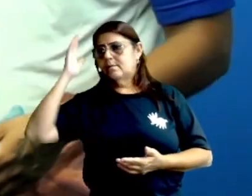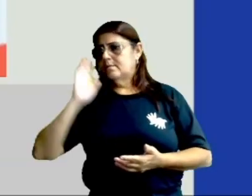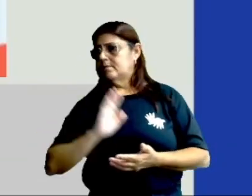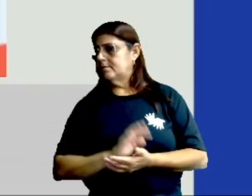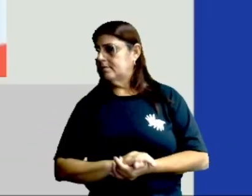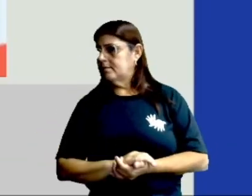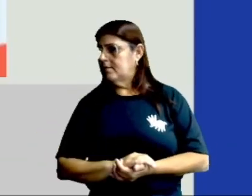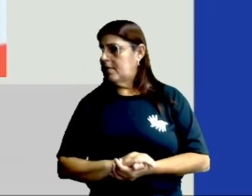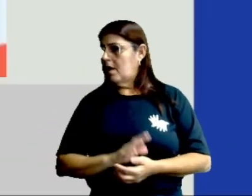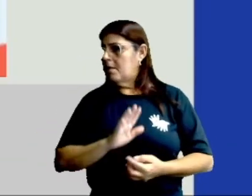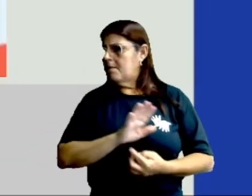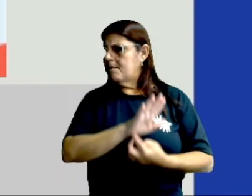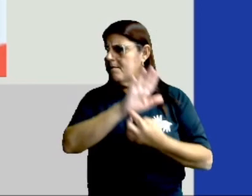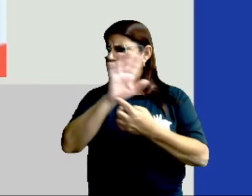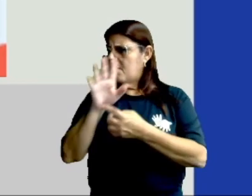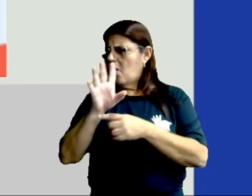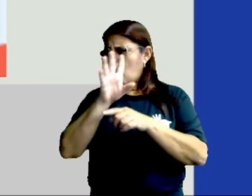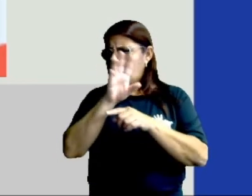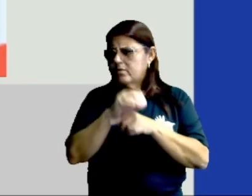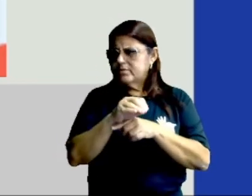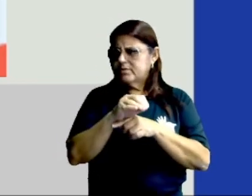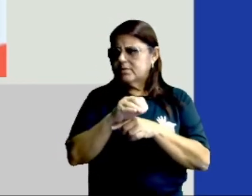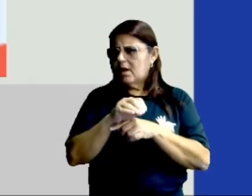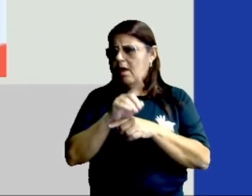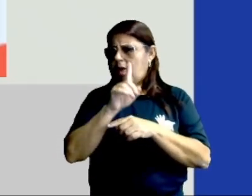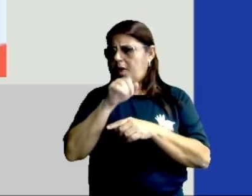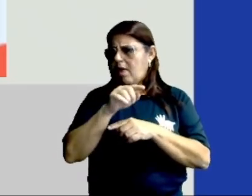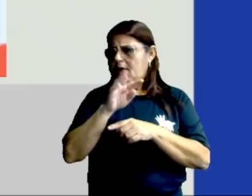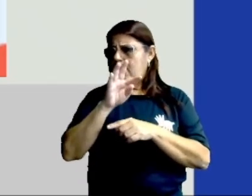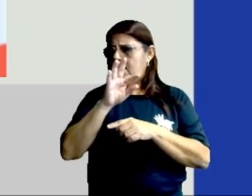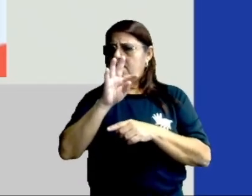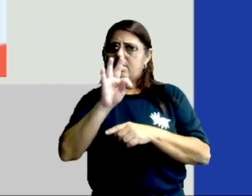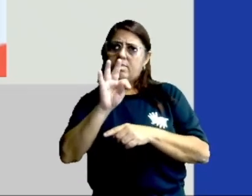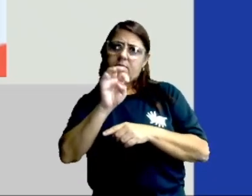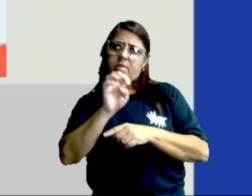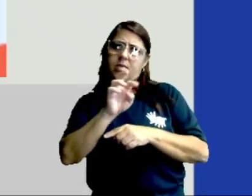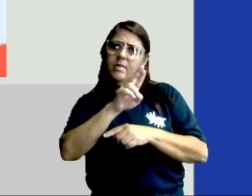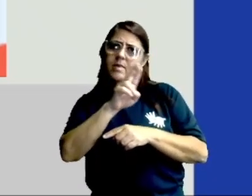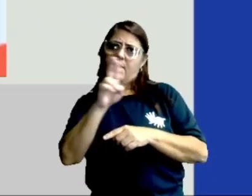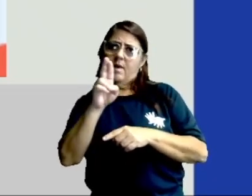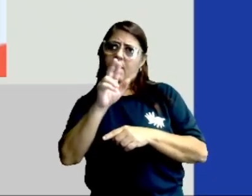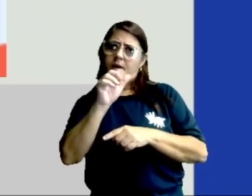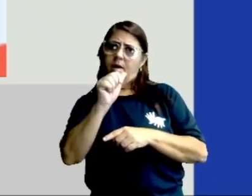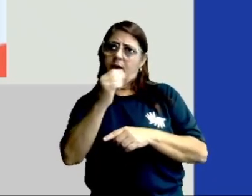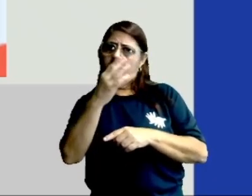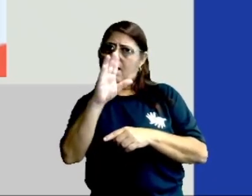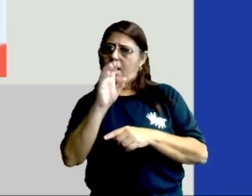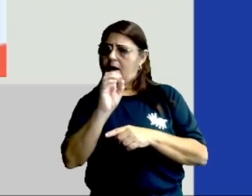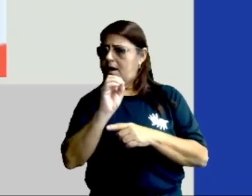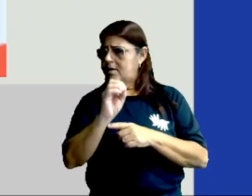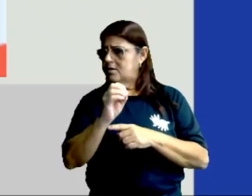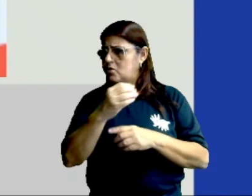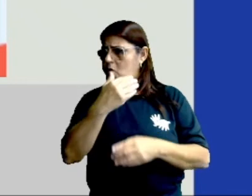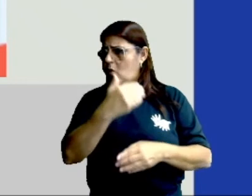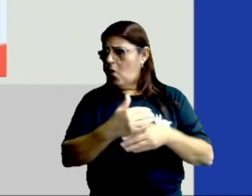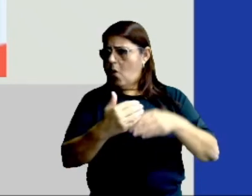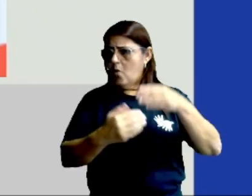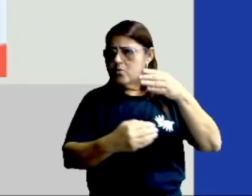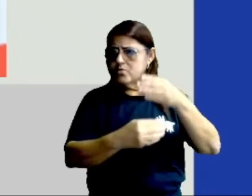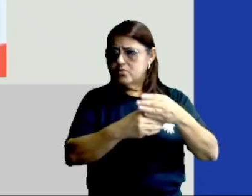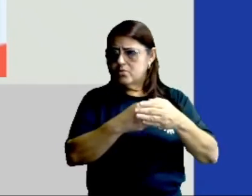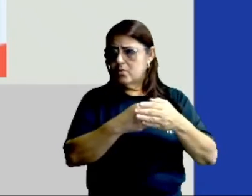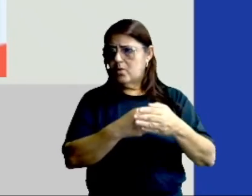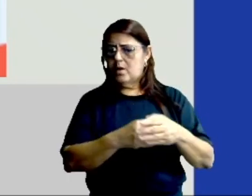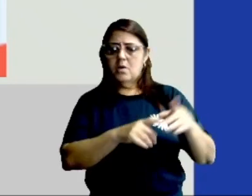estradas. Isso aqui que eu trago para vocês, essa imagem, é o terraço. É um terraço construído, é um